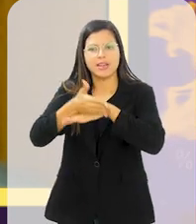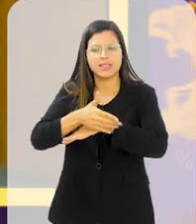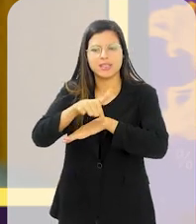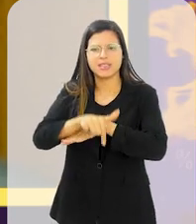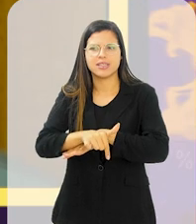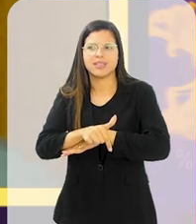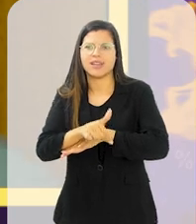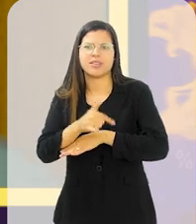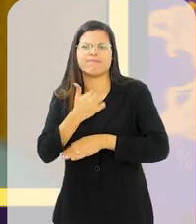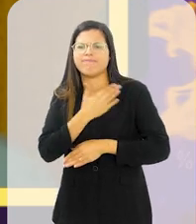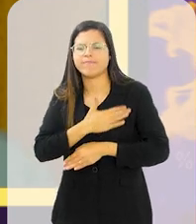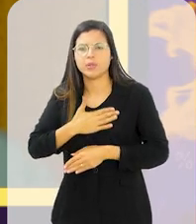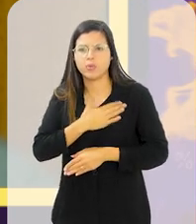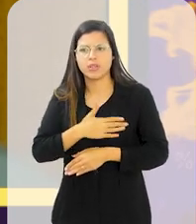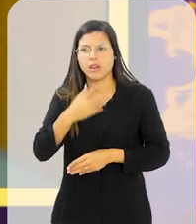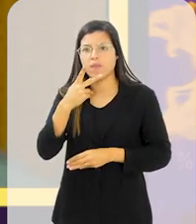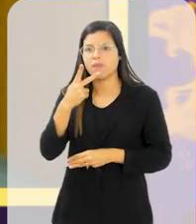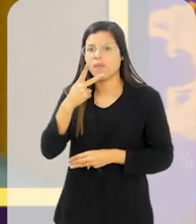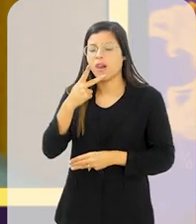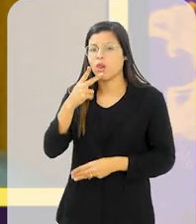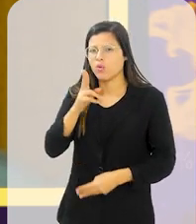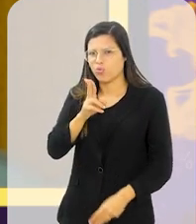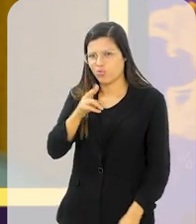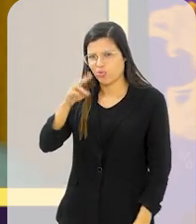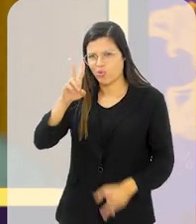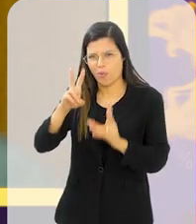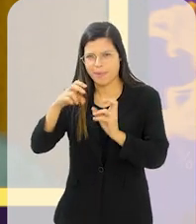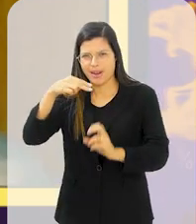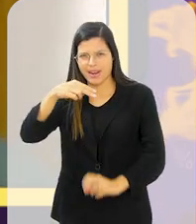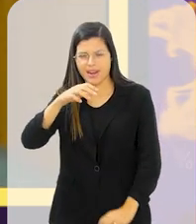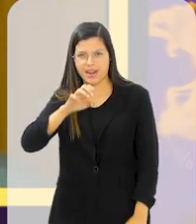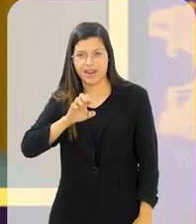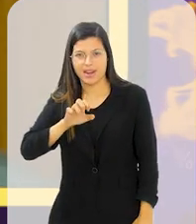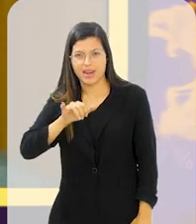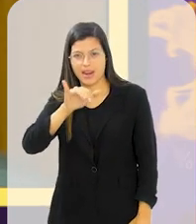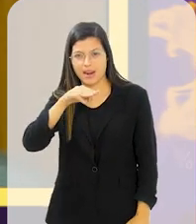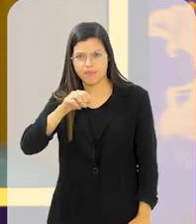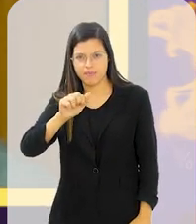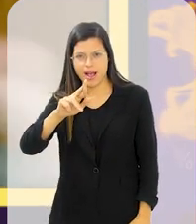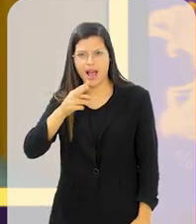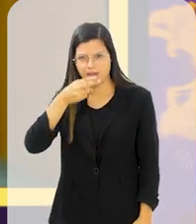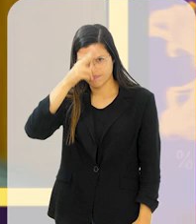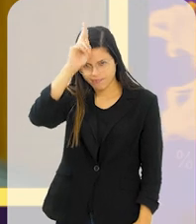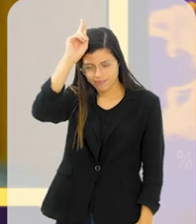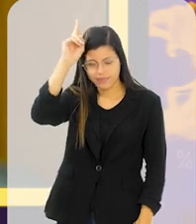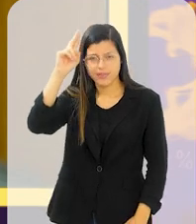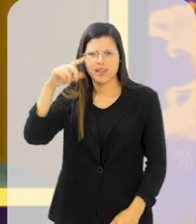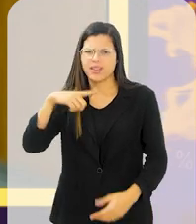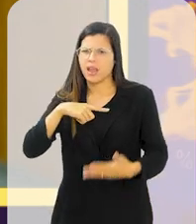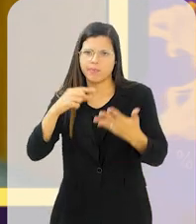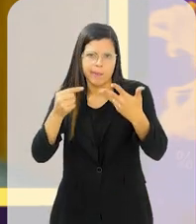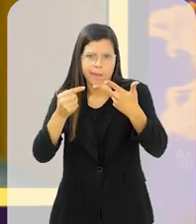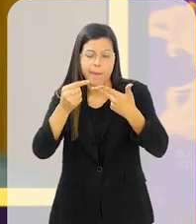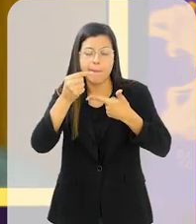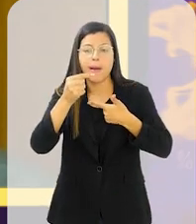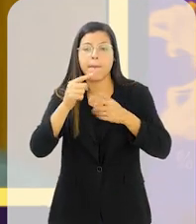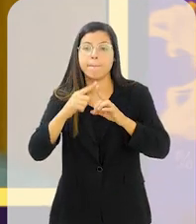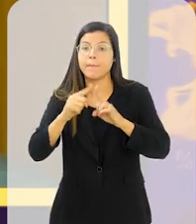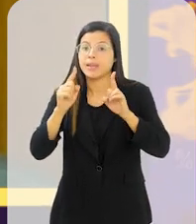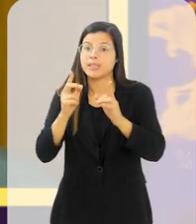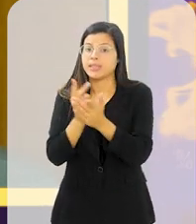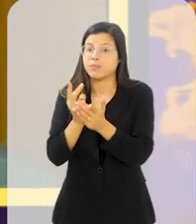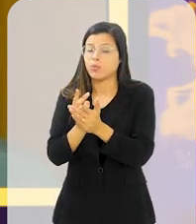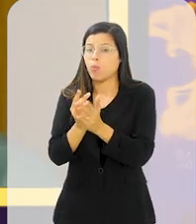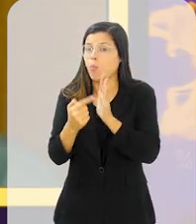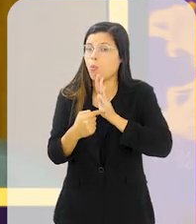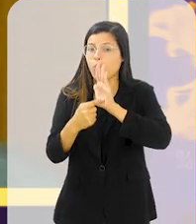possível dela. Falem o que quiserem falar do Neymar, mas, historicamente, eu tenho N questões em relação ao Neymar, ele sempre